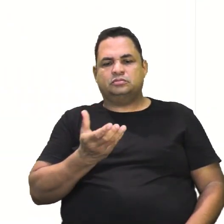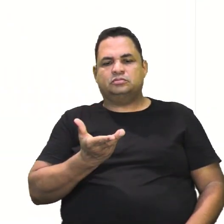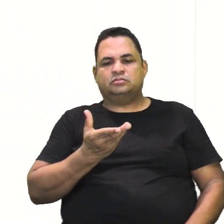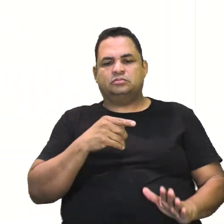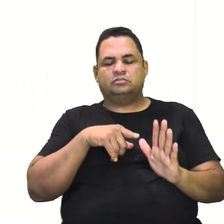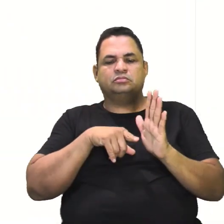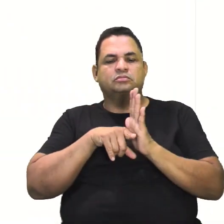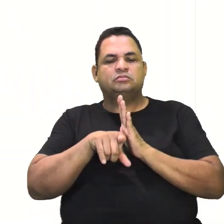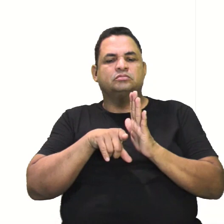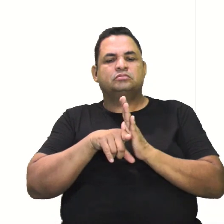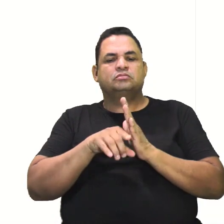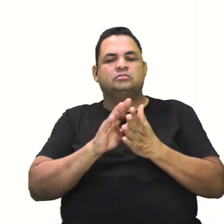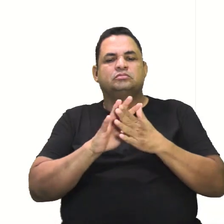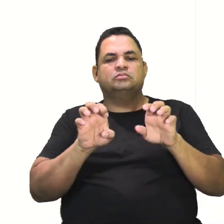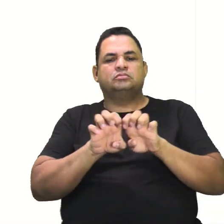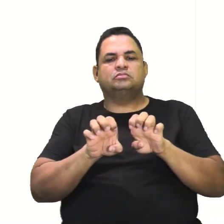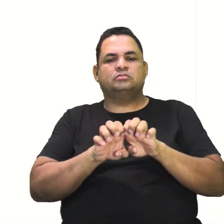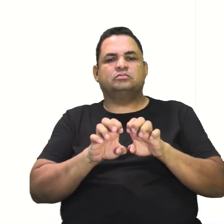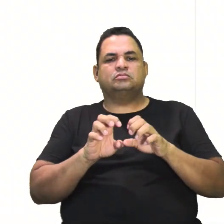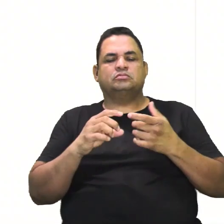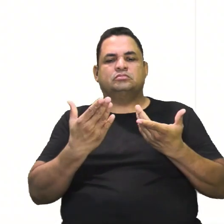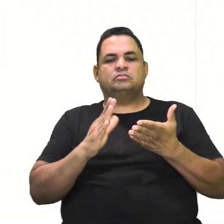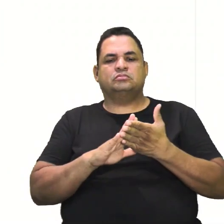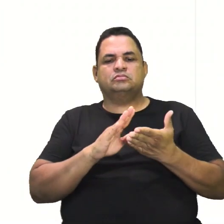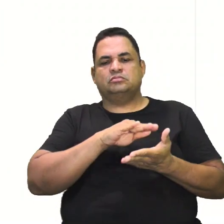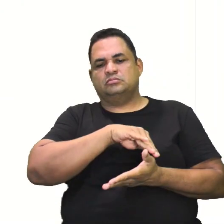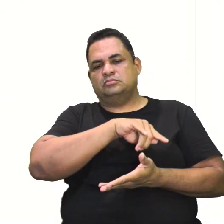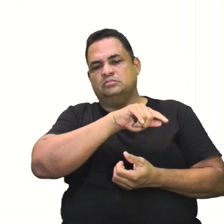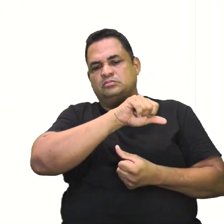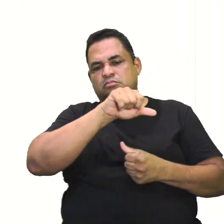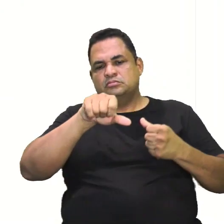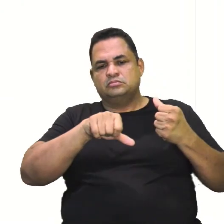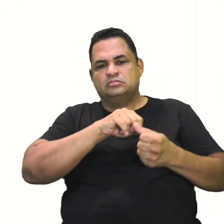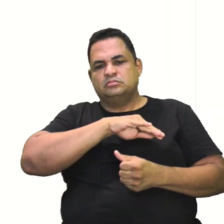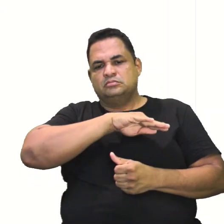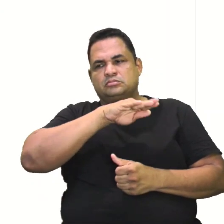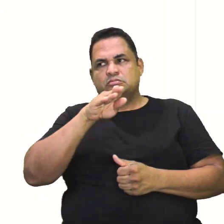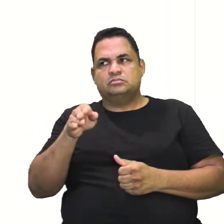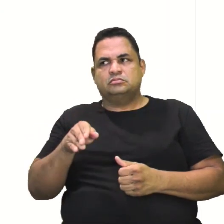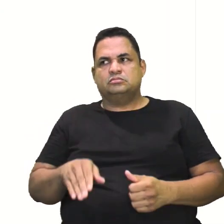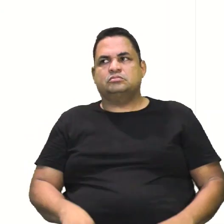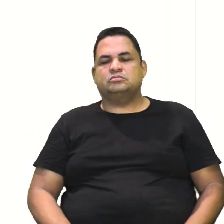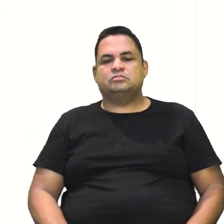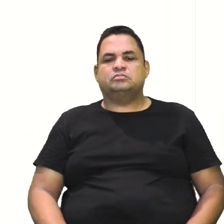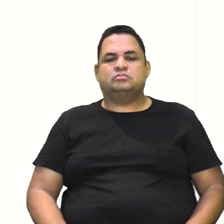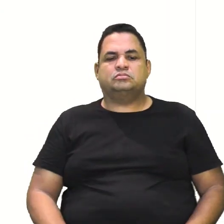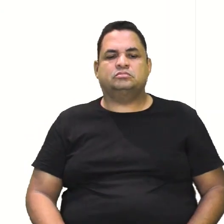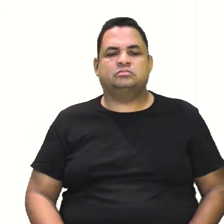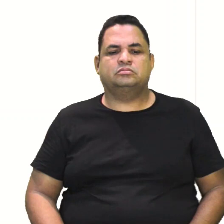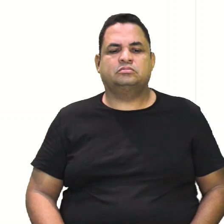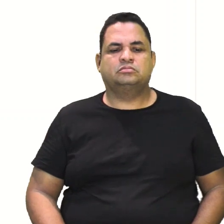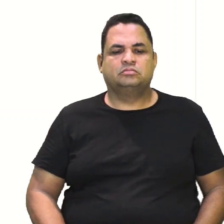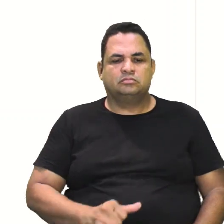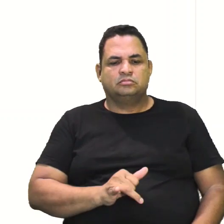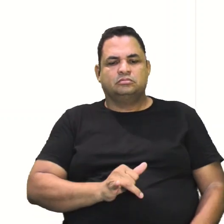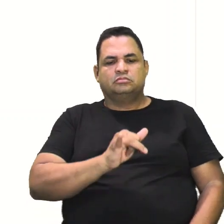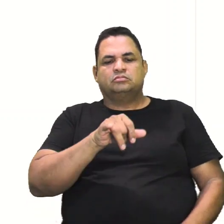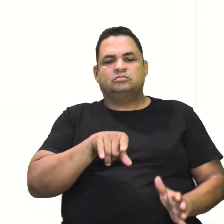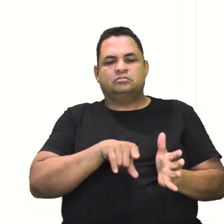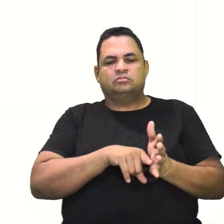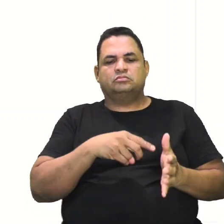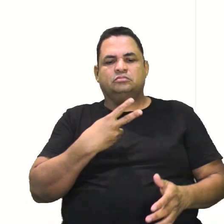quero a equação geral? Pode ser, né? É geral? Então a gente passa todo mundo para cá? Igual tá lá, né? Tá geral. Então vamos lá. Y